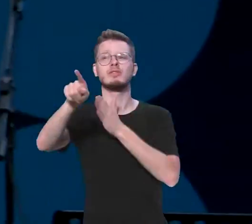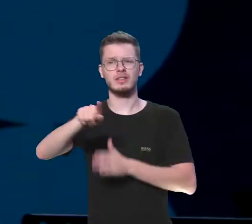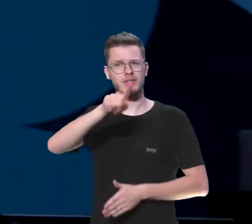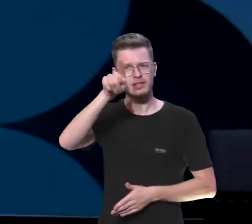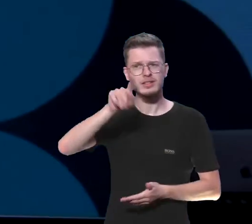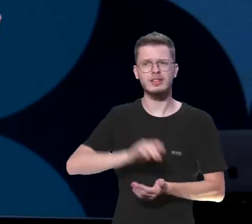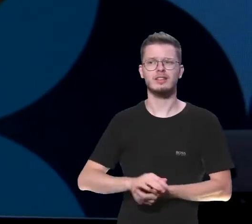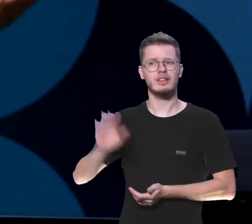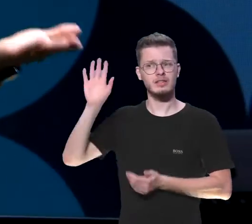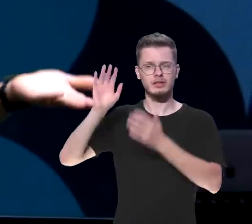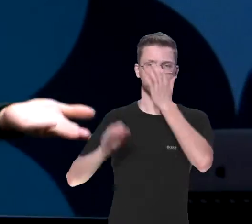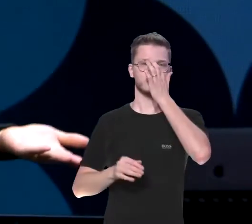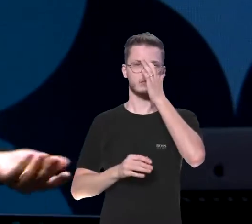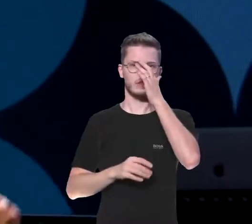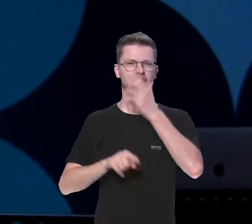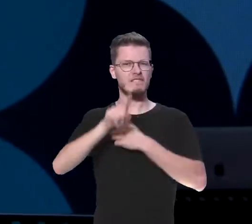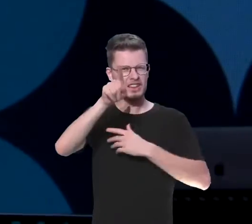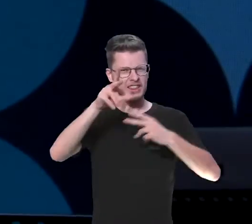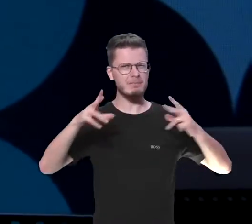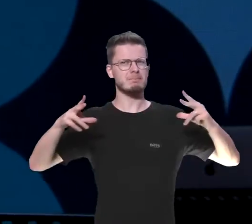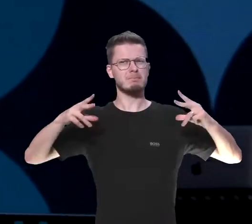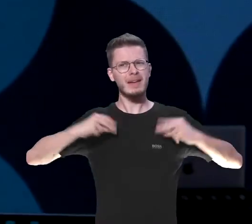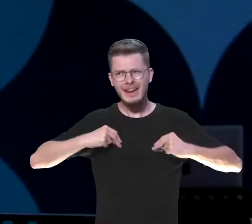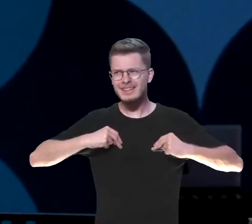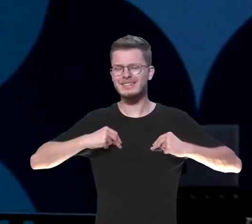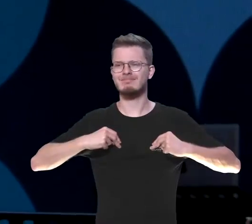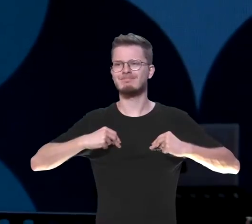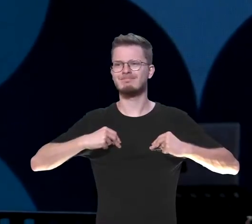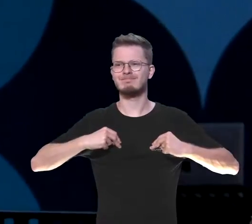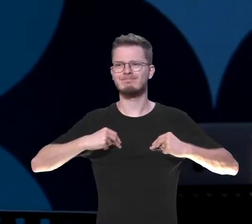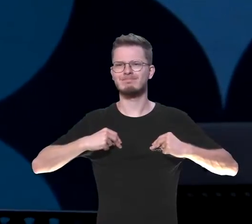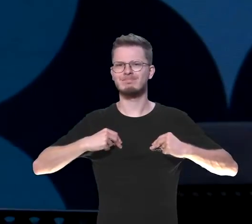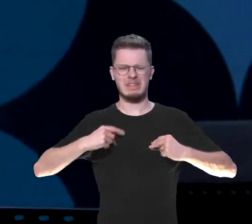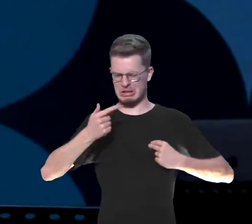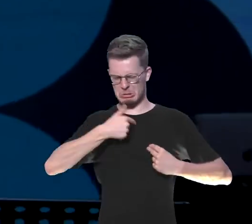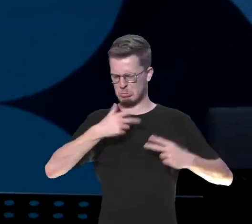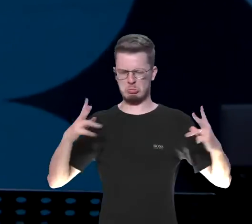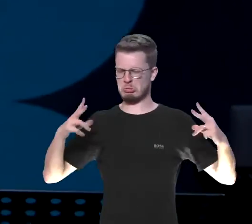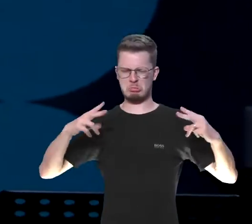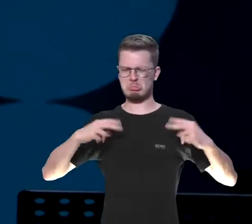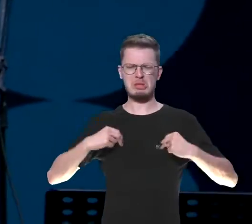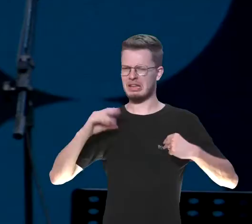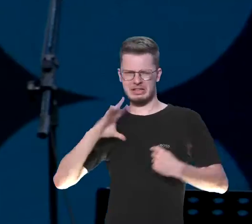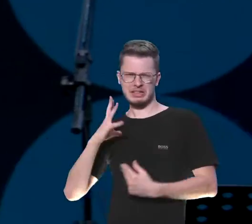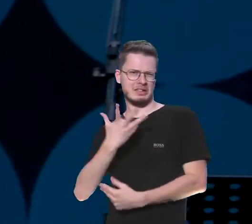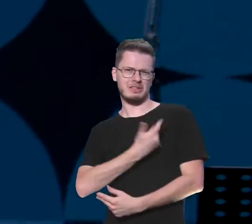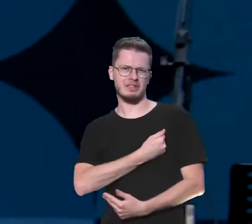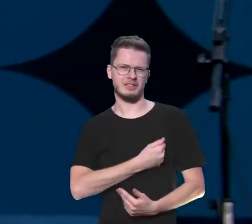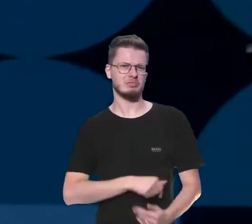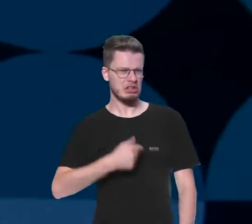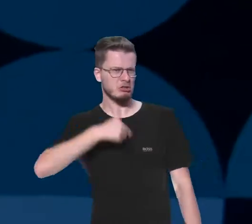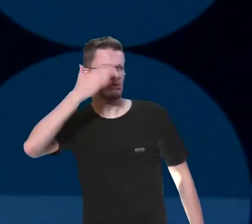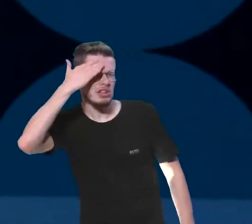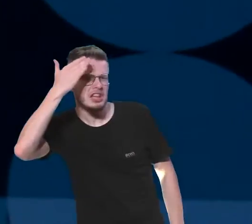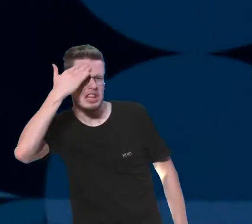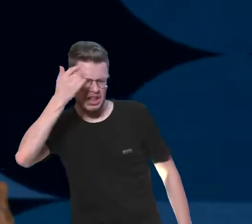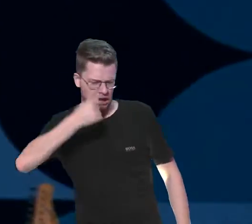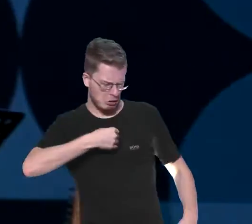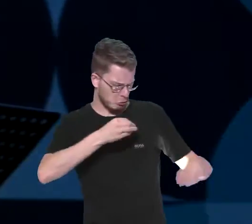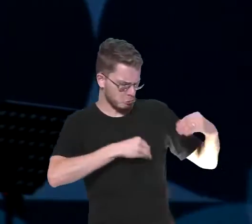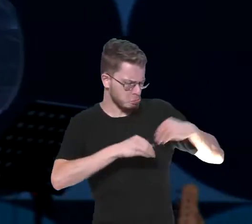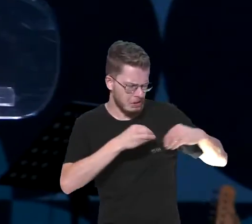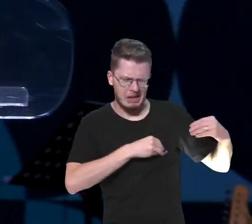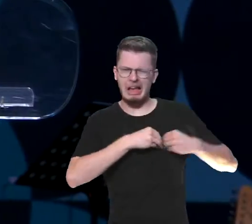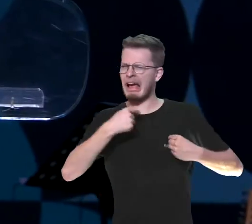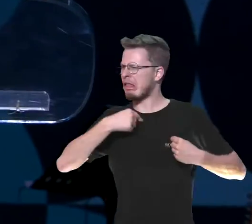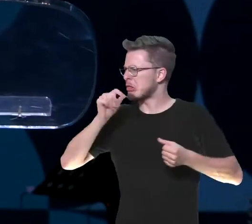sua mão. Você merecia? Eu não merecia. Eu sei o que eu fiz. Eu sei o que eu